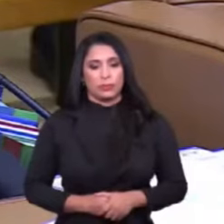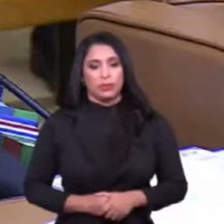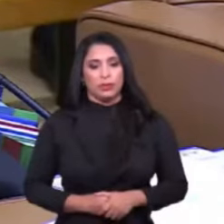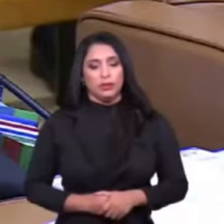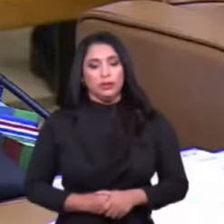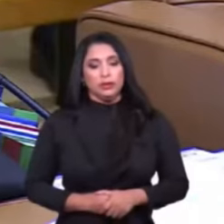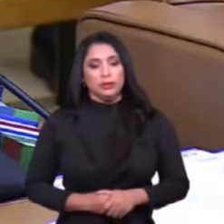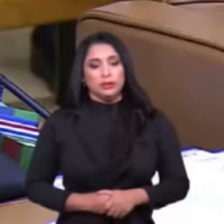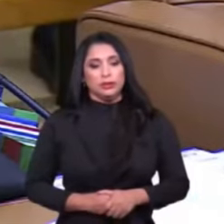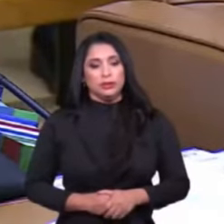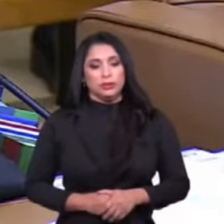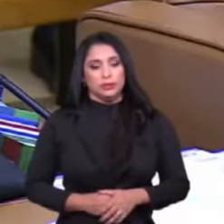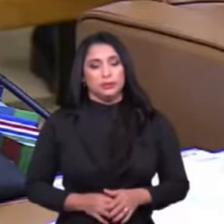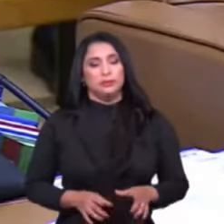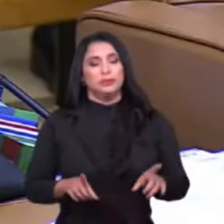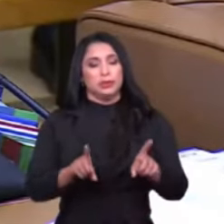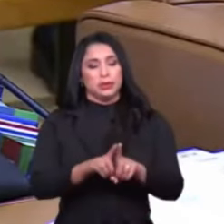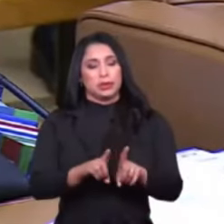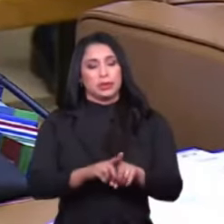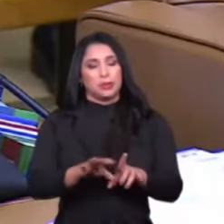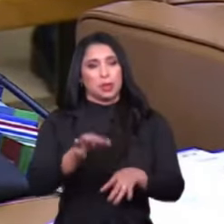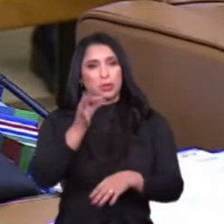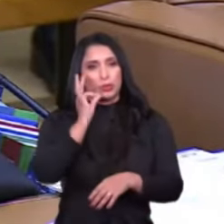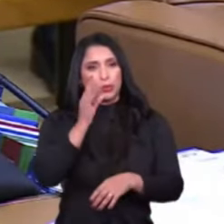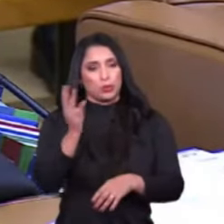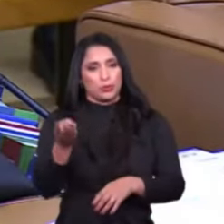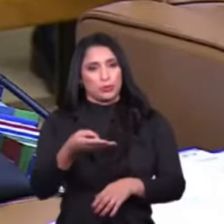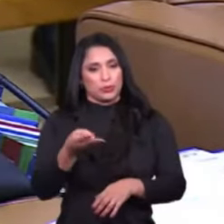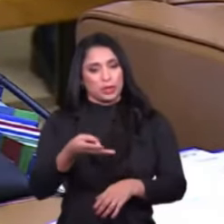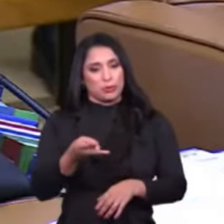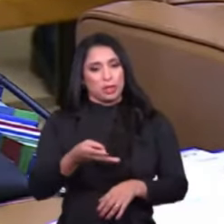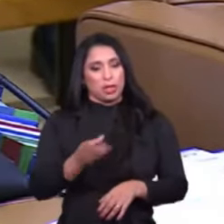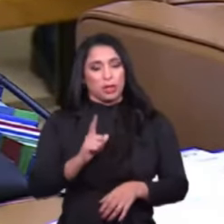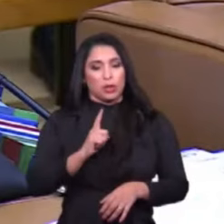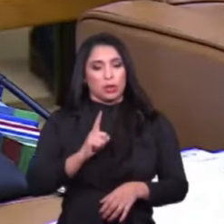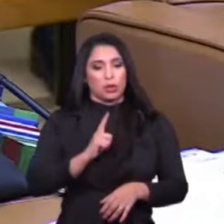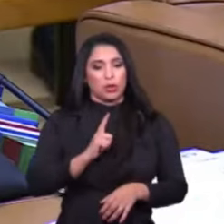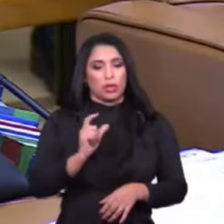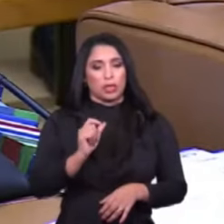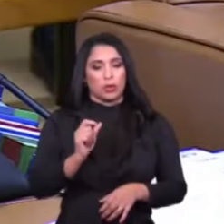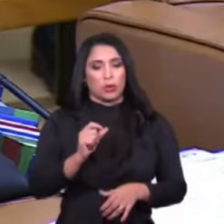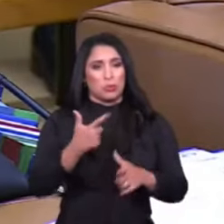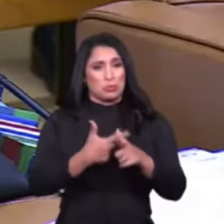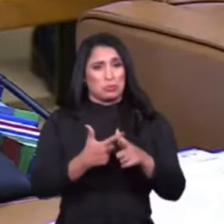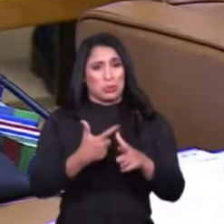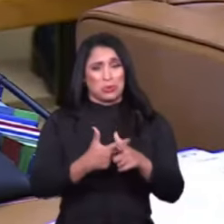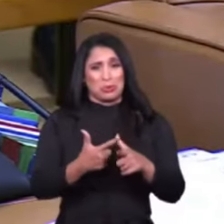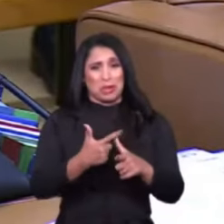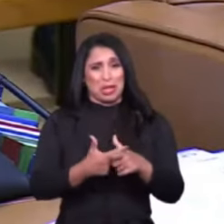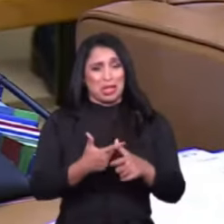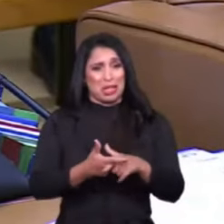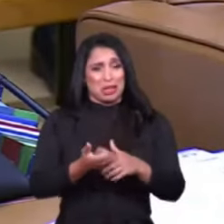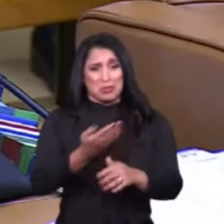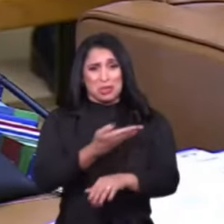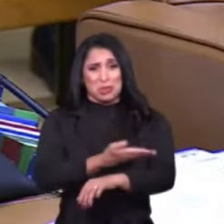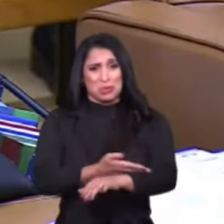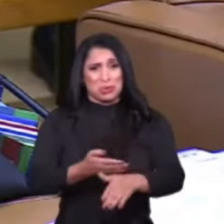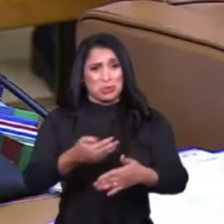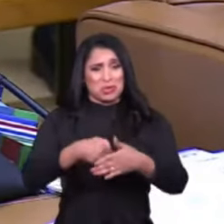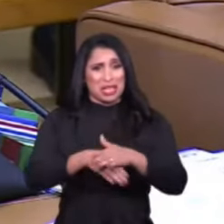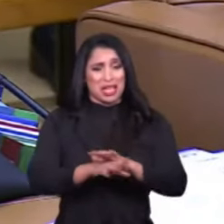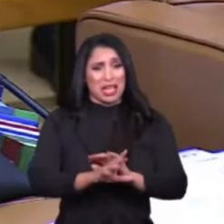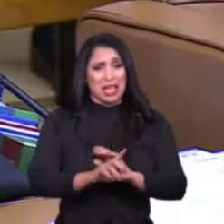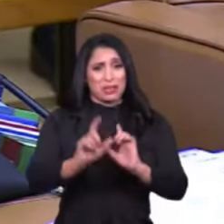Considerações sobre o fumo da maconha e o risco a manias, hipomanias, suicídios e outros transtornos